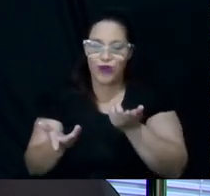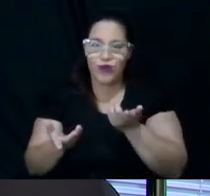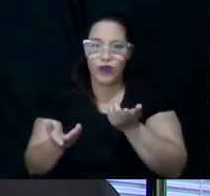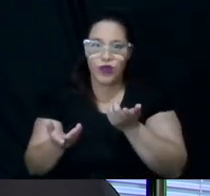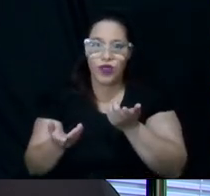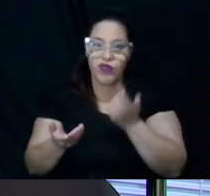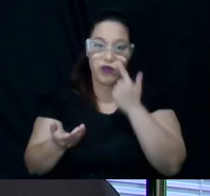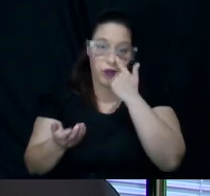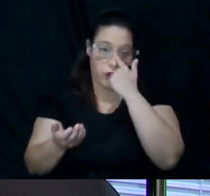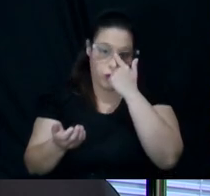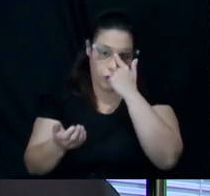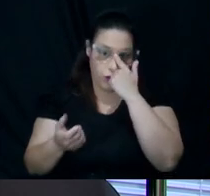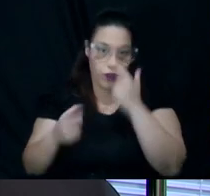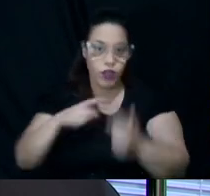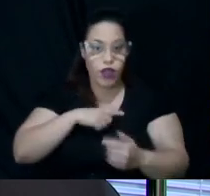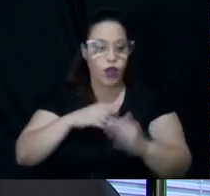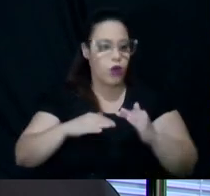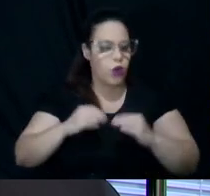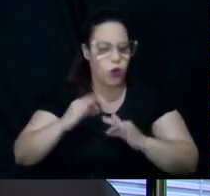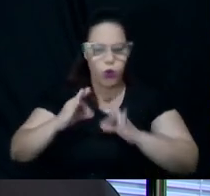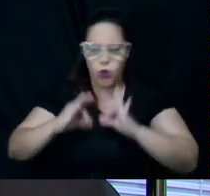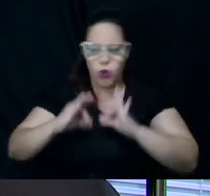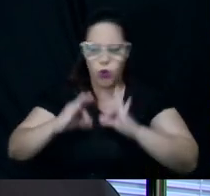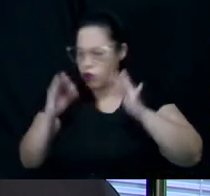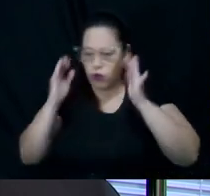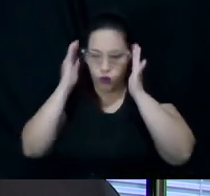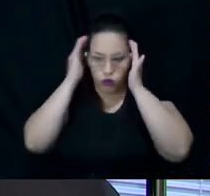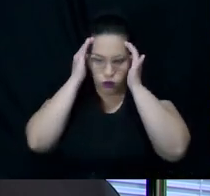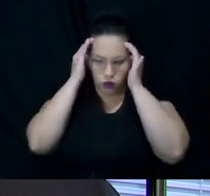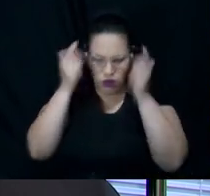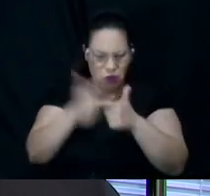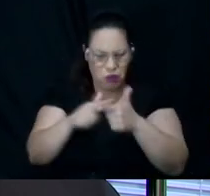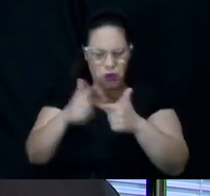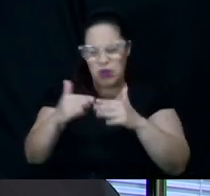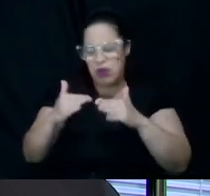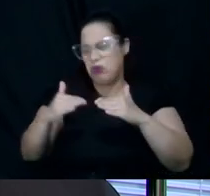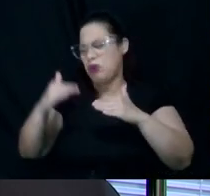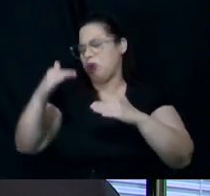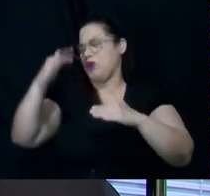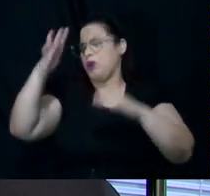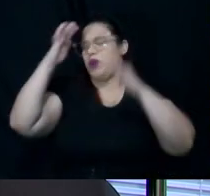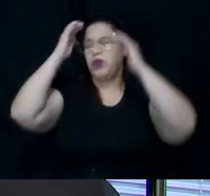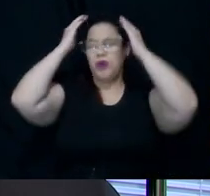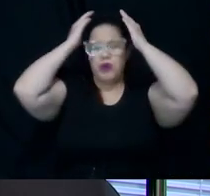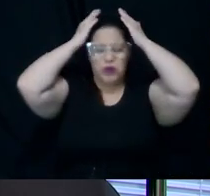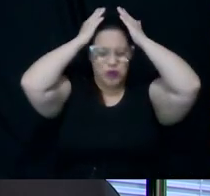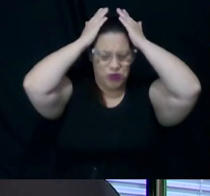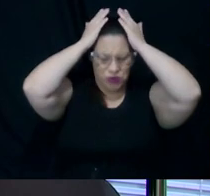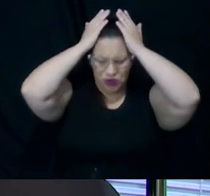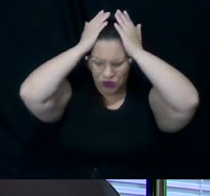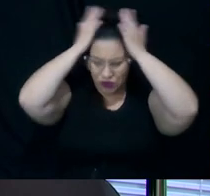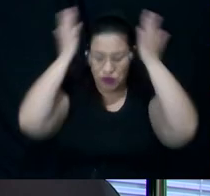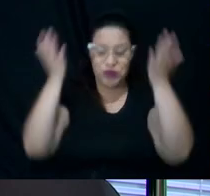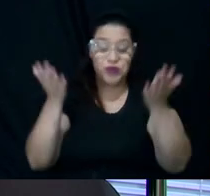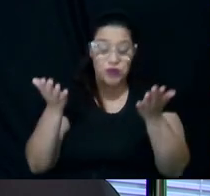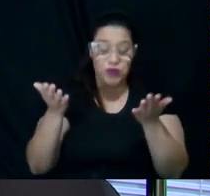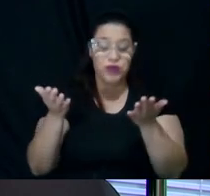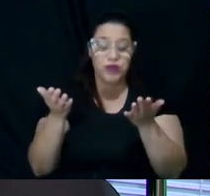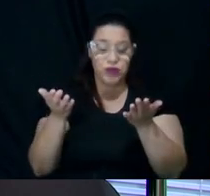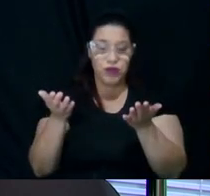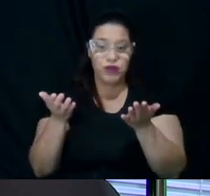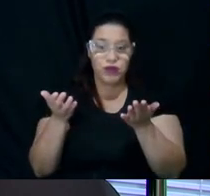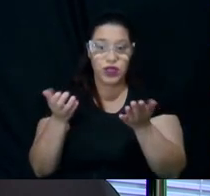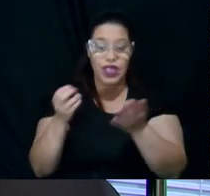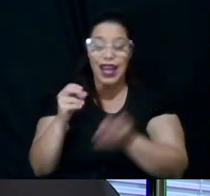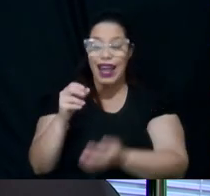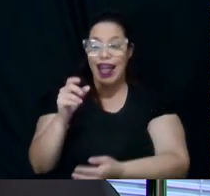não tiver se organizado, pode tornar um problema maior ainda, né? Com certeza, porque eu falo que muitas vezes não é nem a questão da taxa o problema